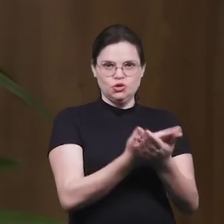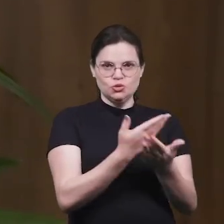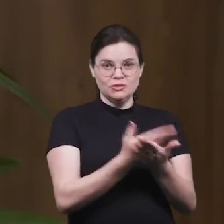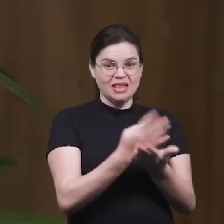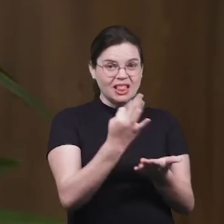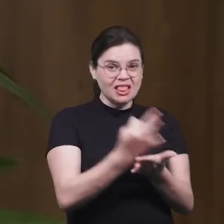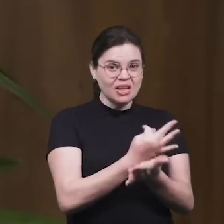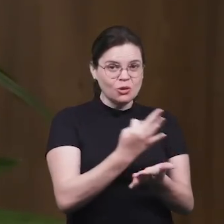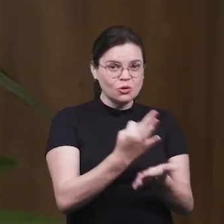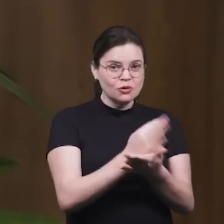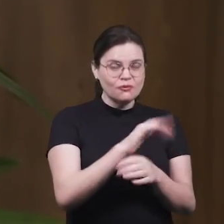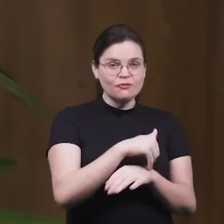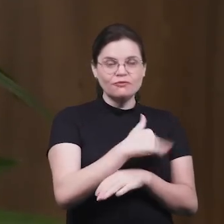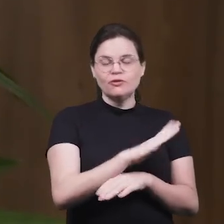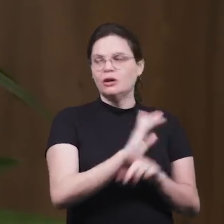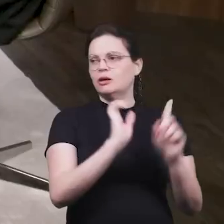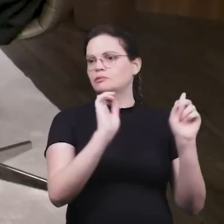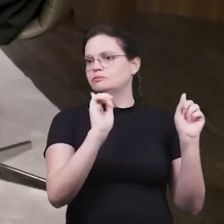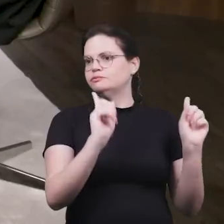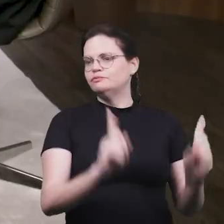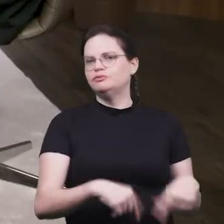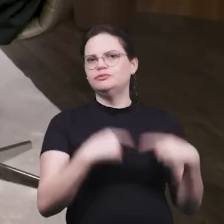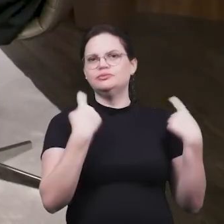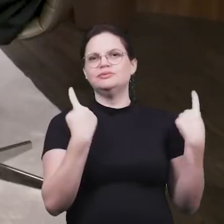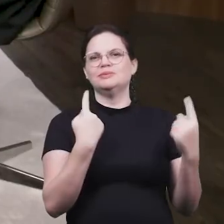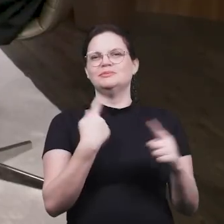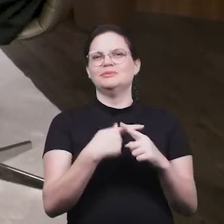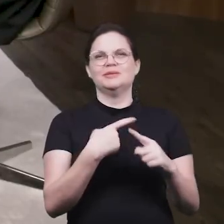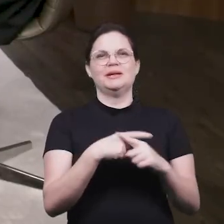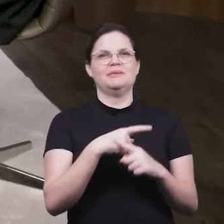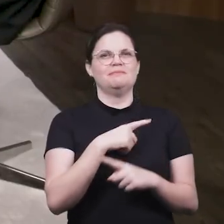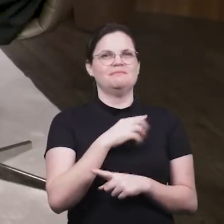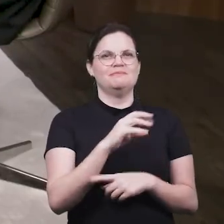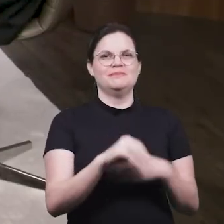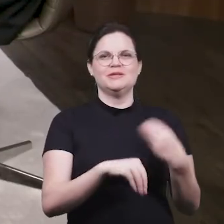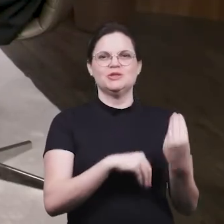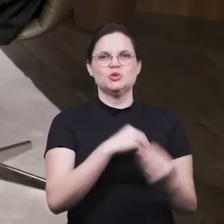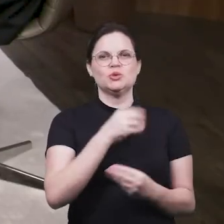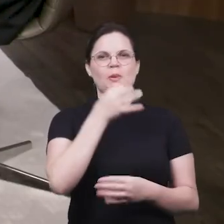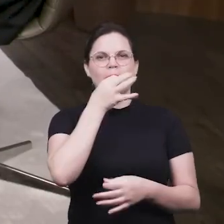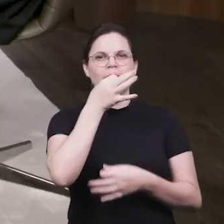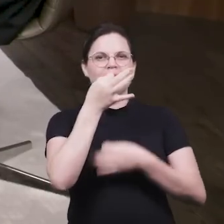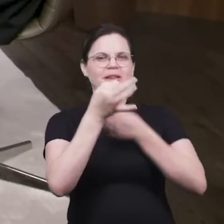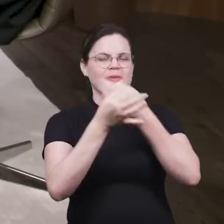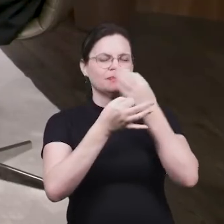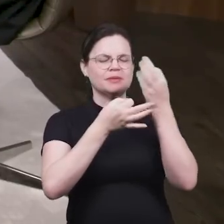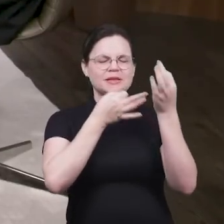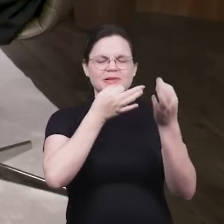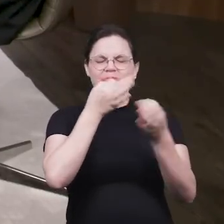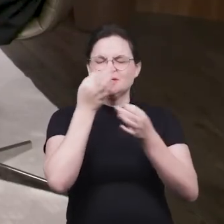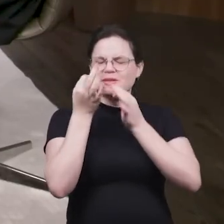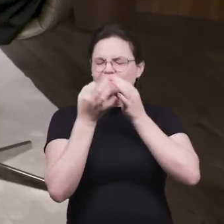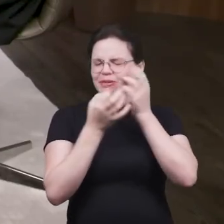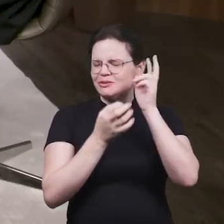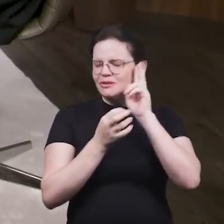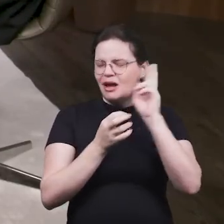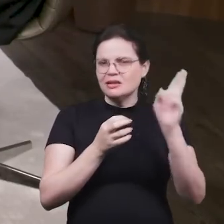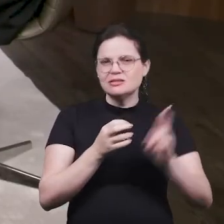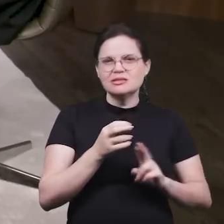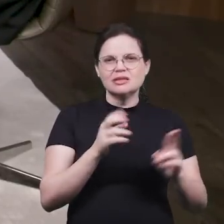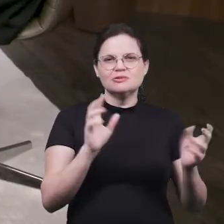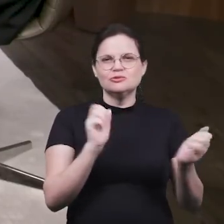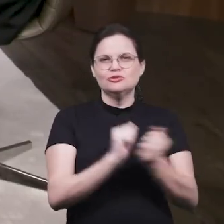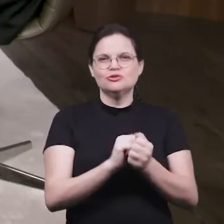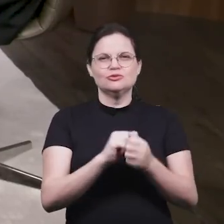desafio, porque realmente uma mistura das deduções da razão humana, misturado junto